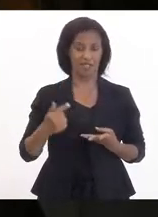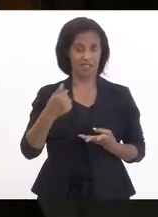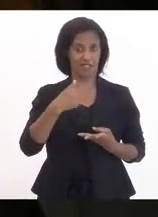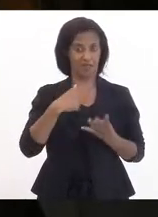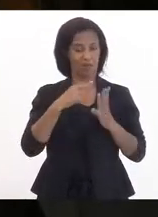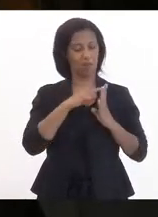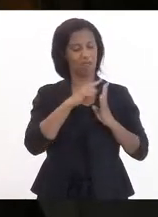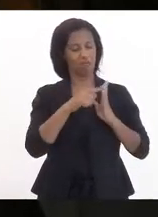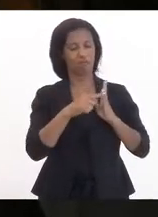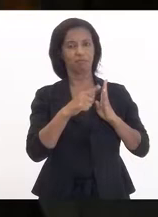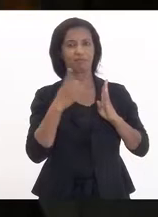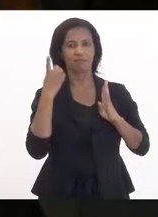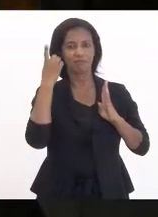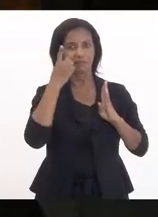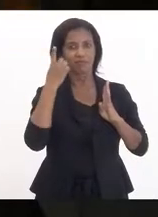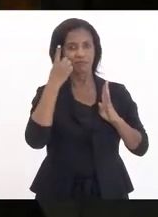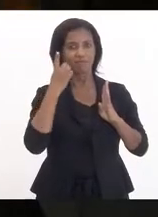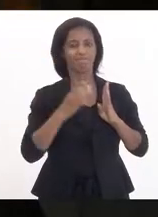eu